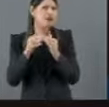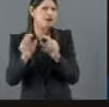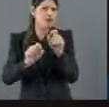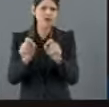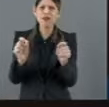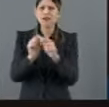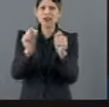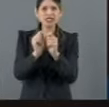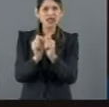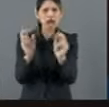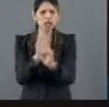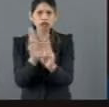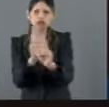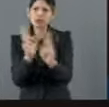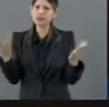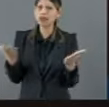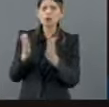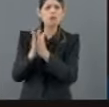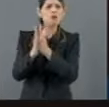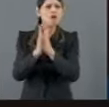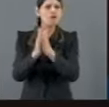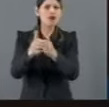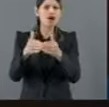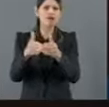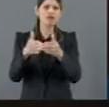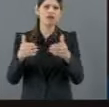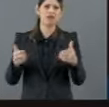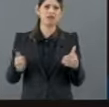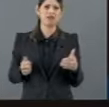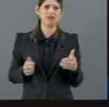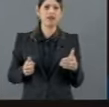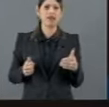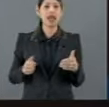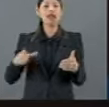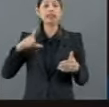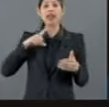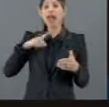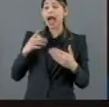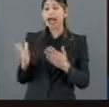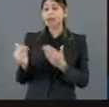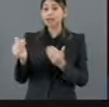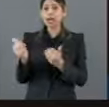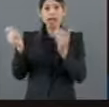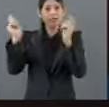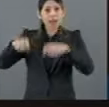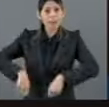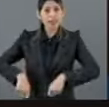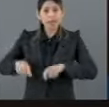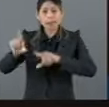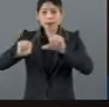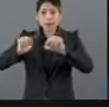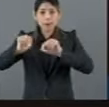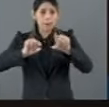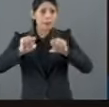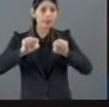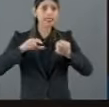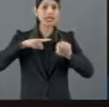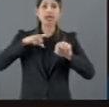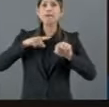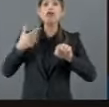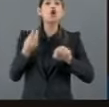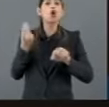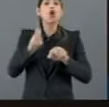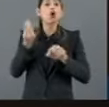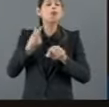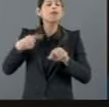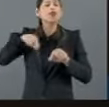essas associações. Por favor. Eles têm essa capacidade de percepção seletiva. Olha o que nós podemos